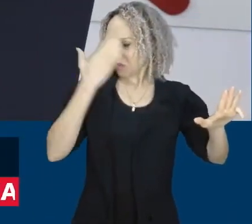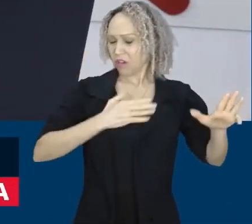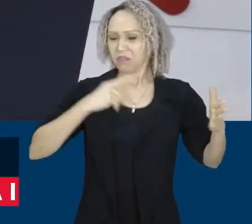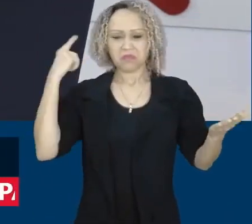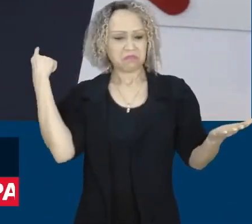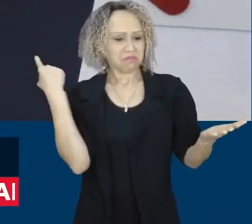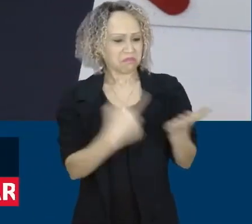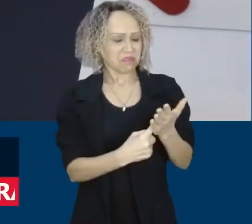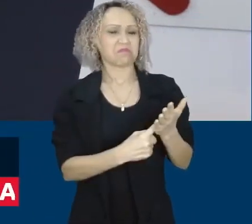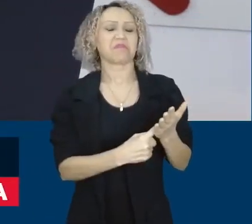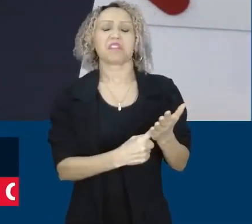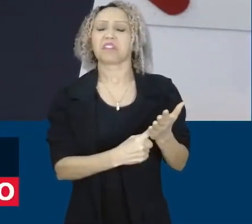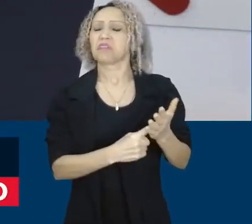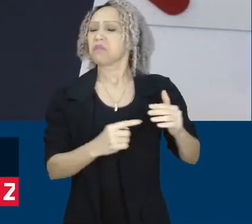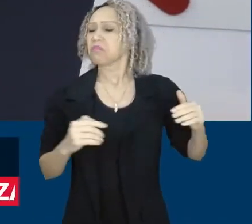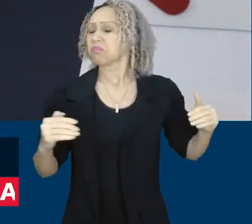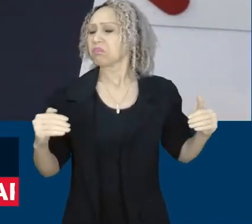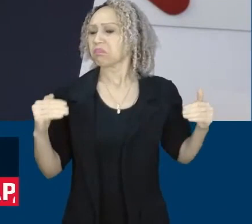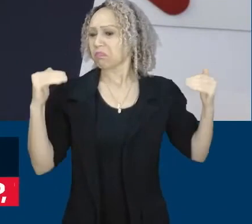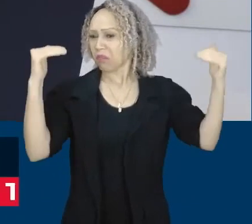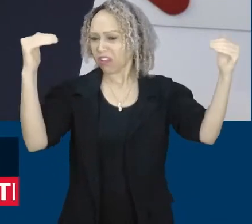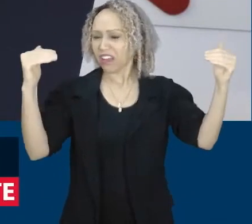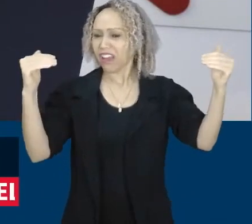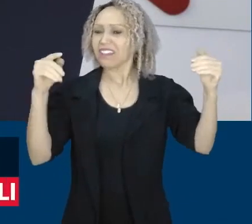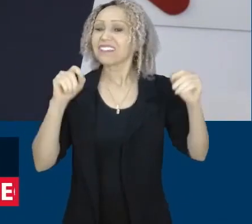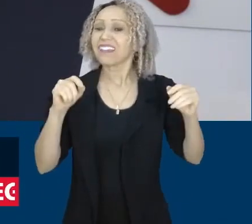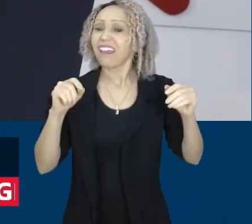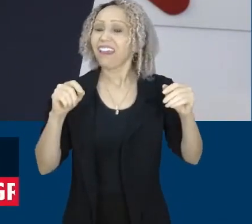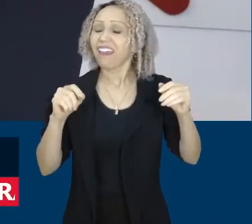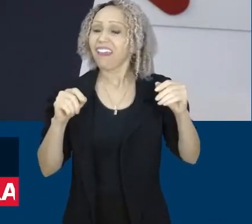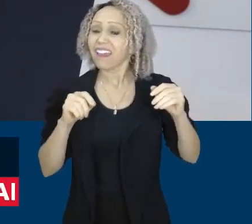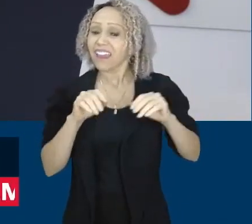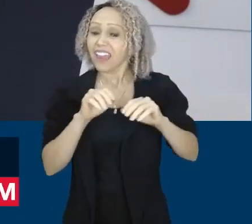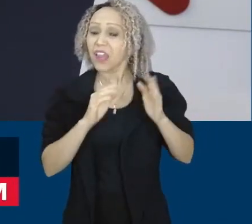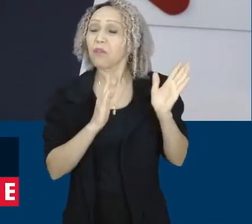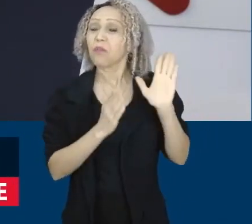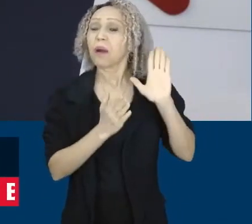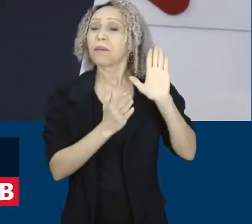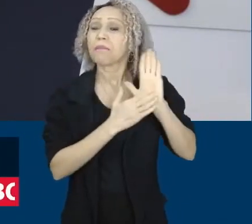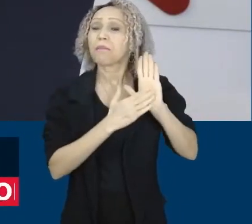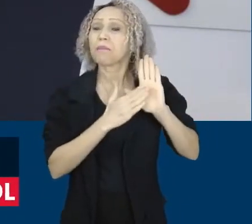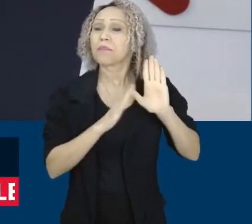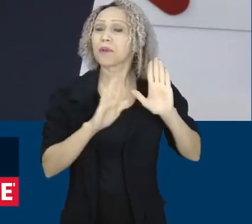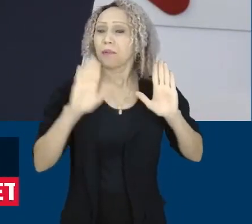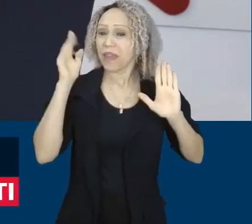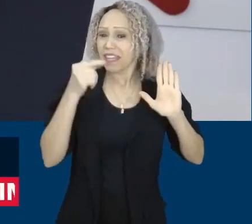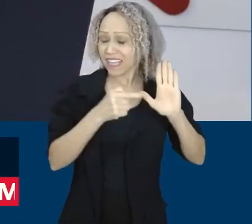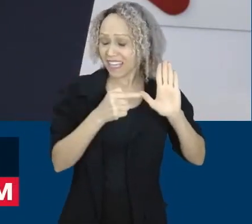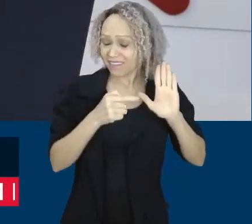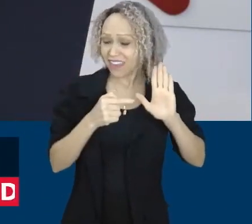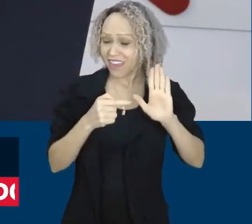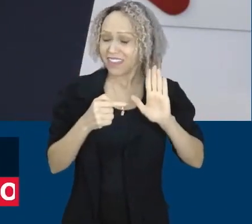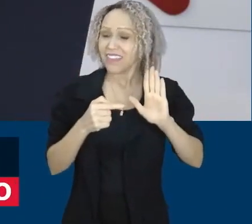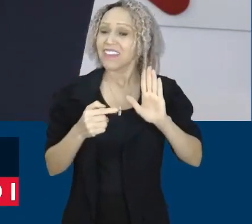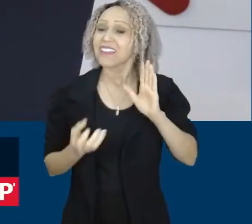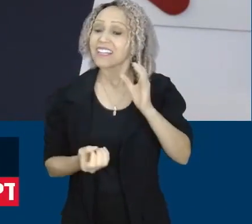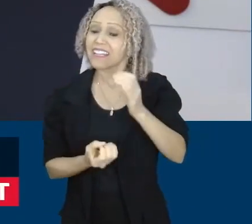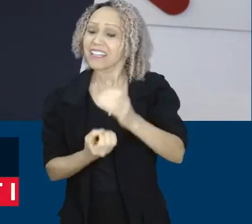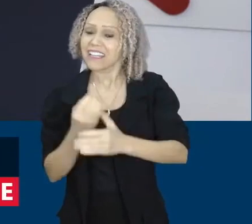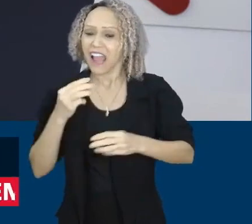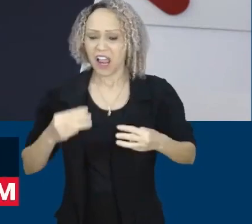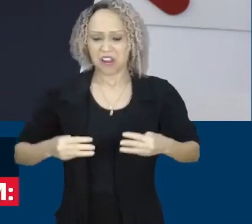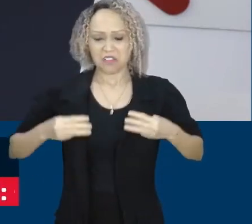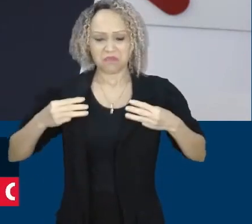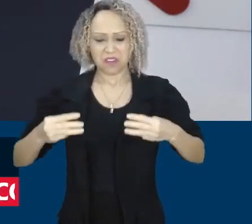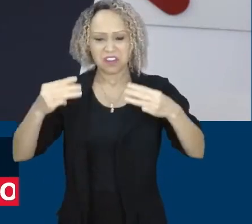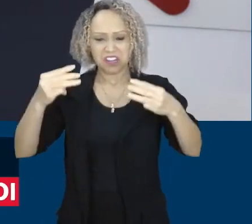durante a campanha de trazer um Ministério dos Povos Originários. Olha só que coisa transformadora, e o mundo inteiro assistindo